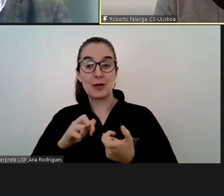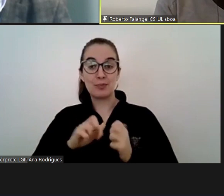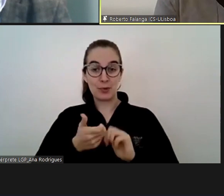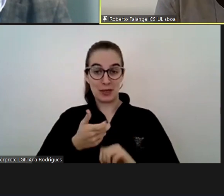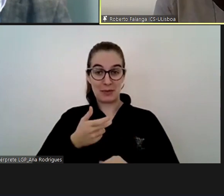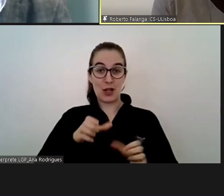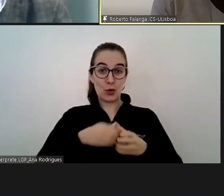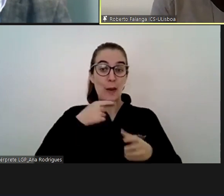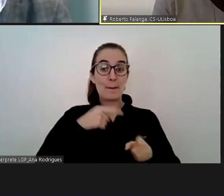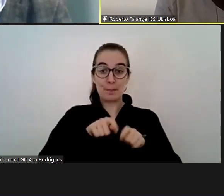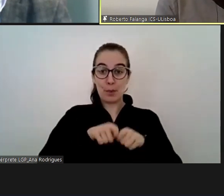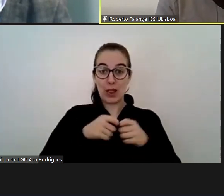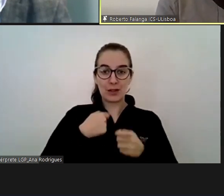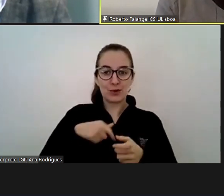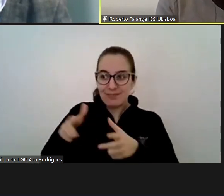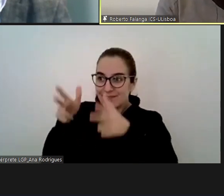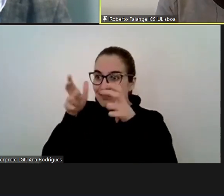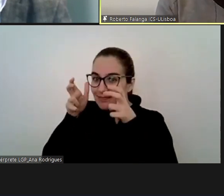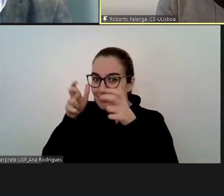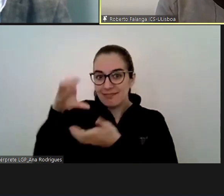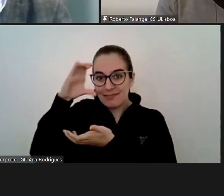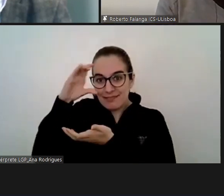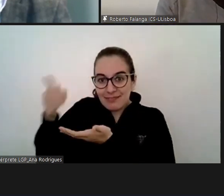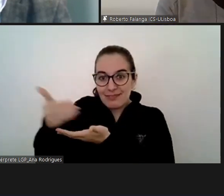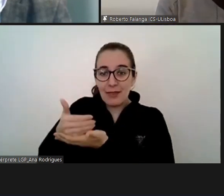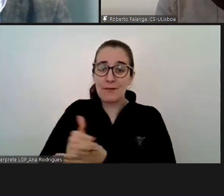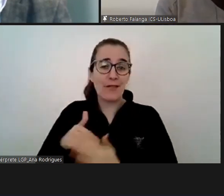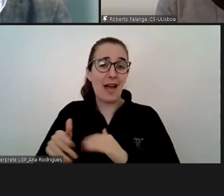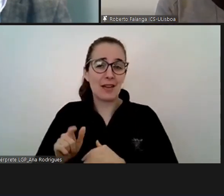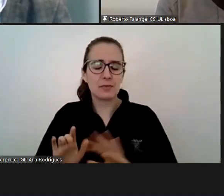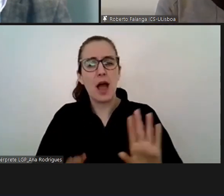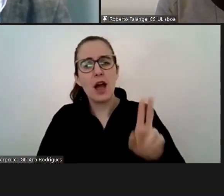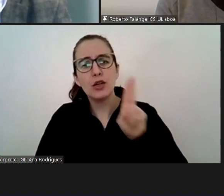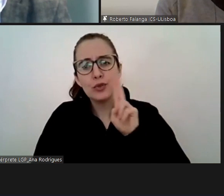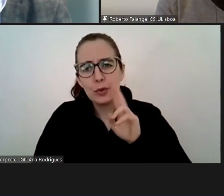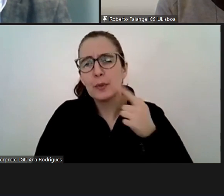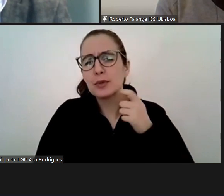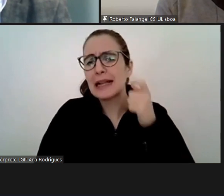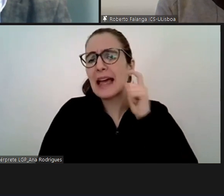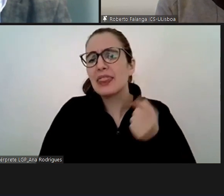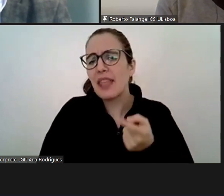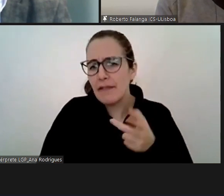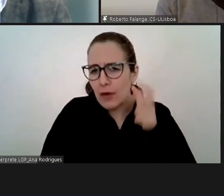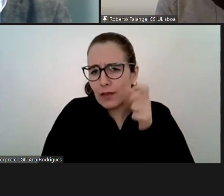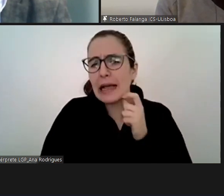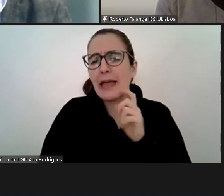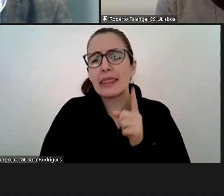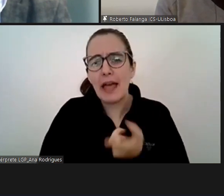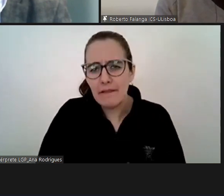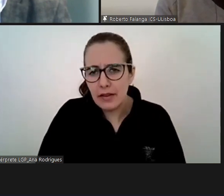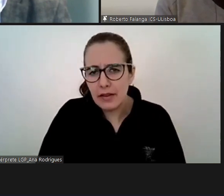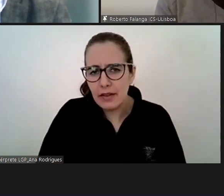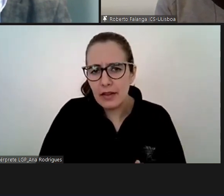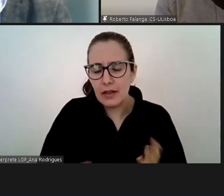ouvidas suficientemente, ou não estão a ser... Roberto, então deixa-me perguntar quem é que os deve ouvir. Há, aliás, aqui